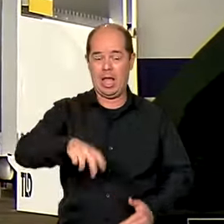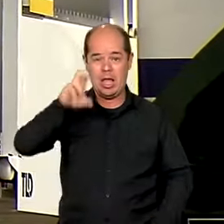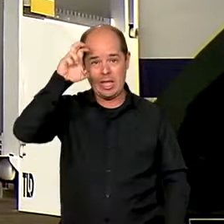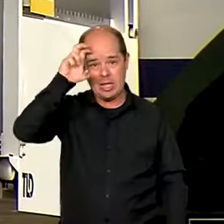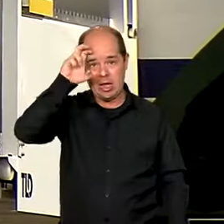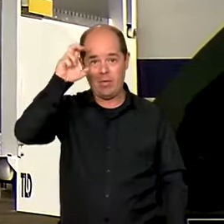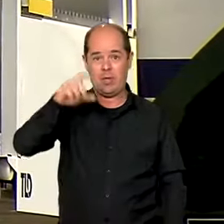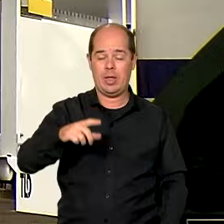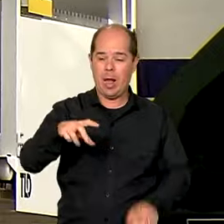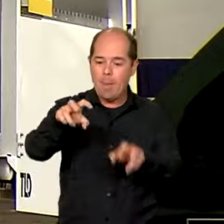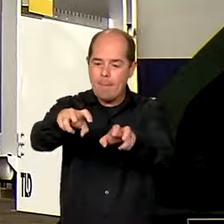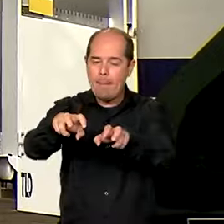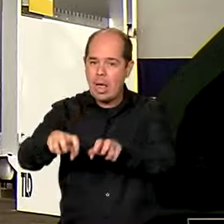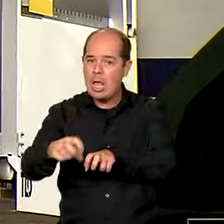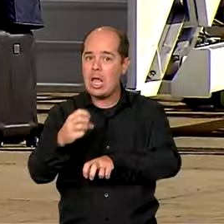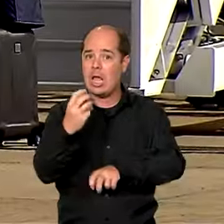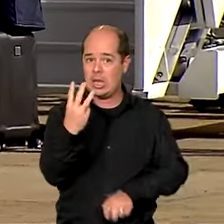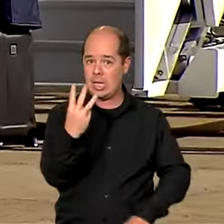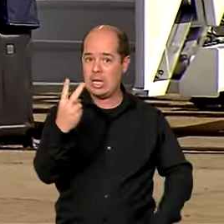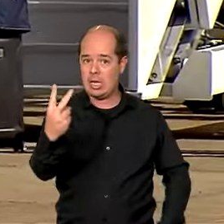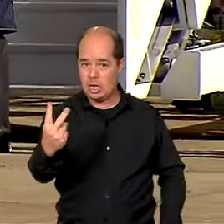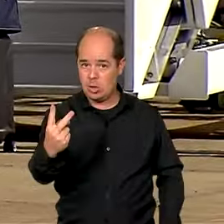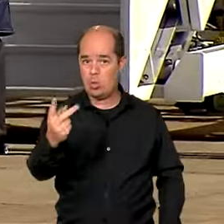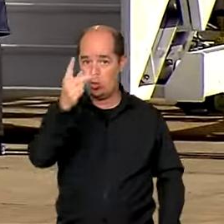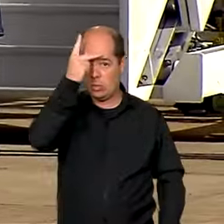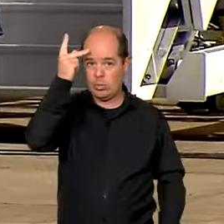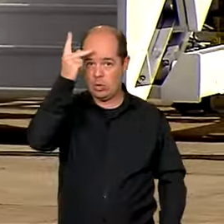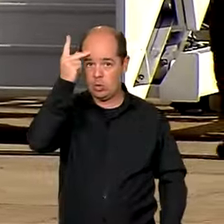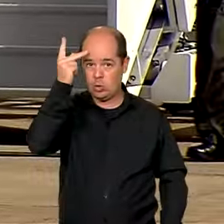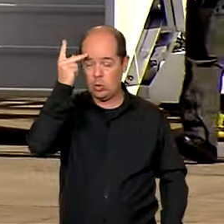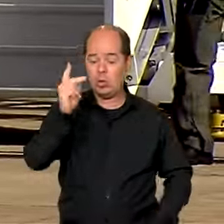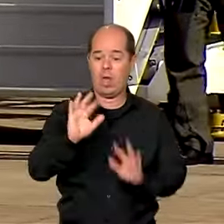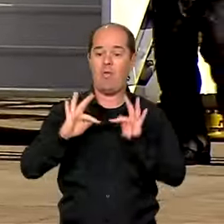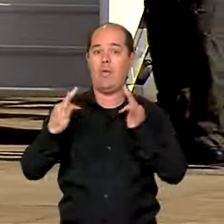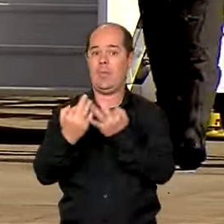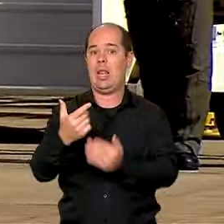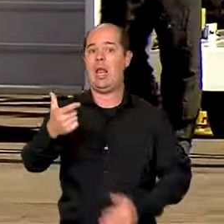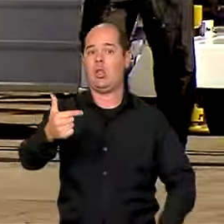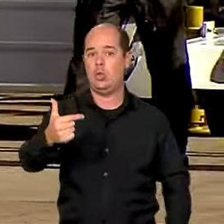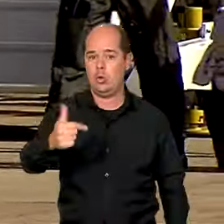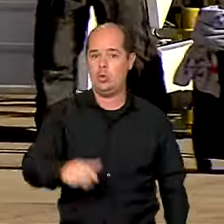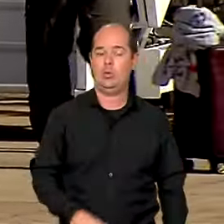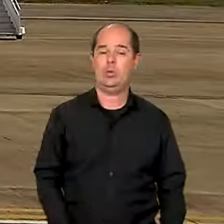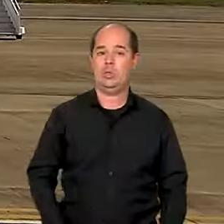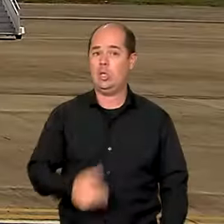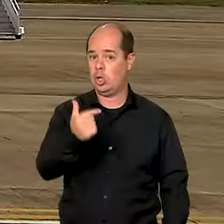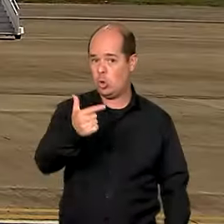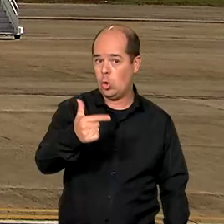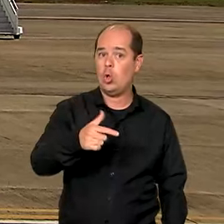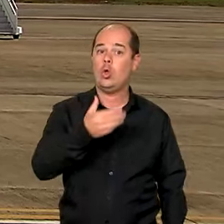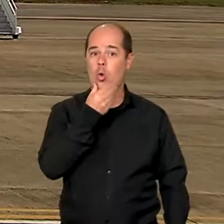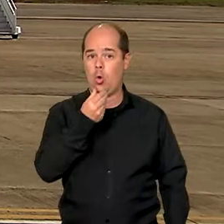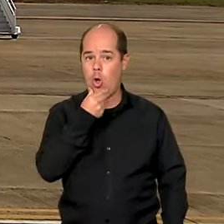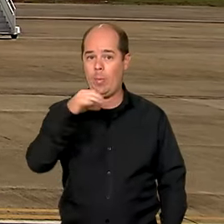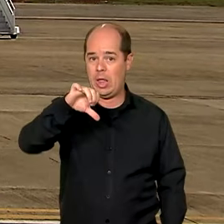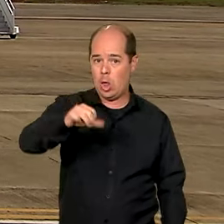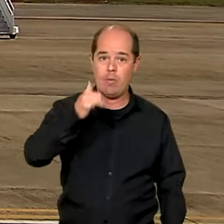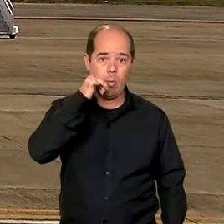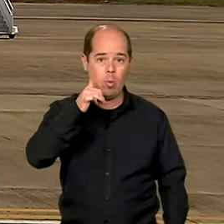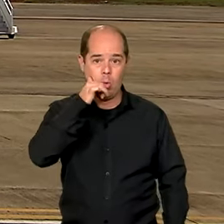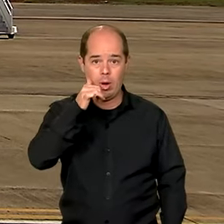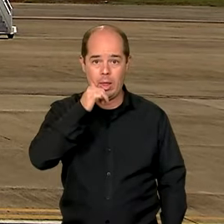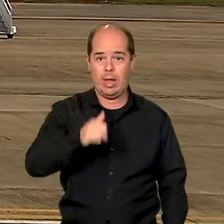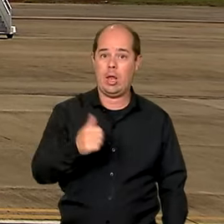32 pessoas de 12 famílias, 12 homens, 9 mulheres e 11 crianças. O avião fez uma